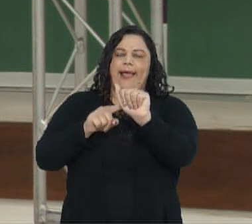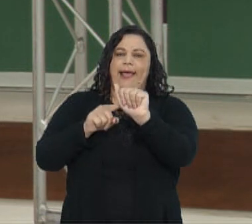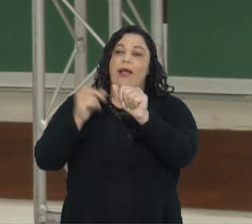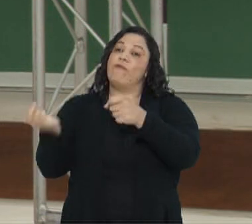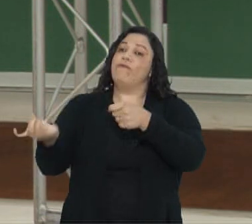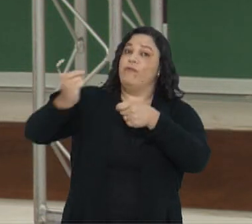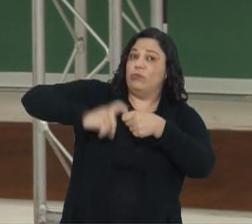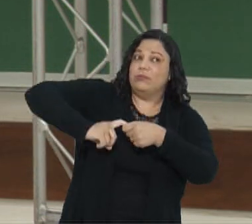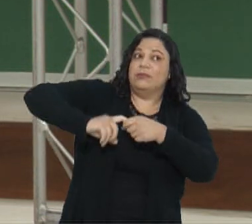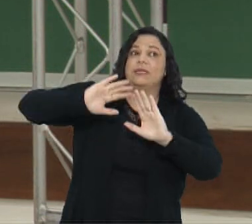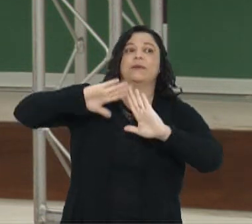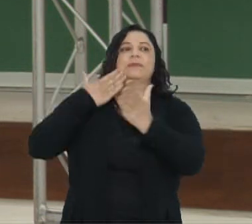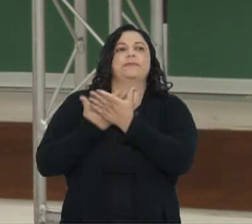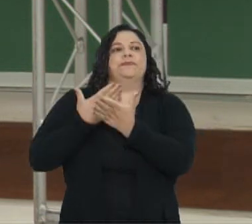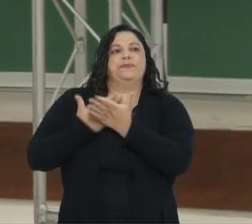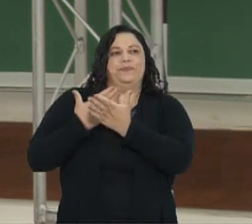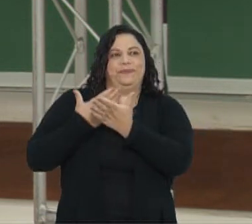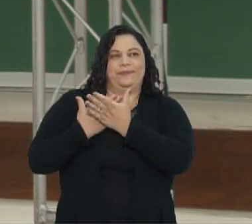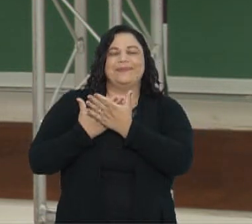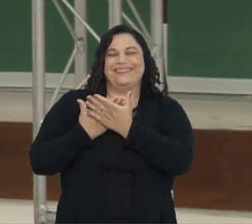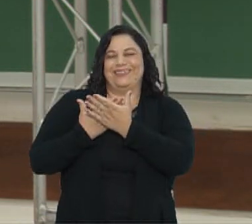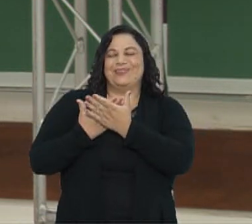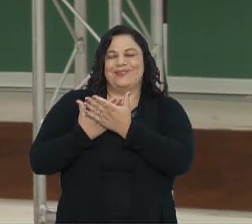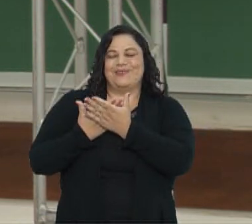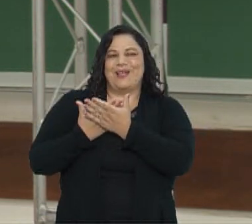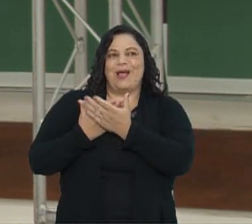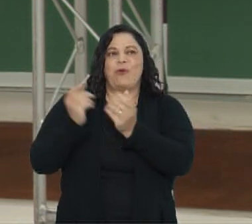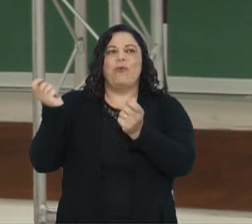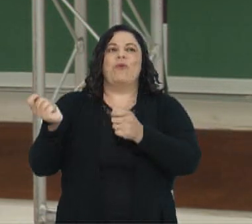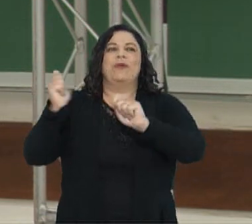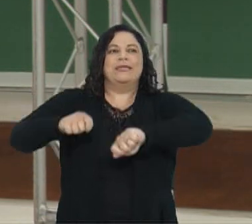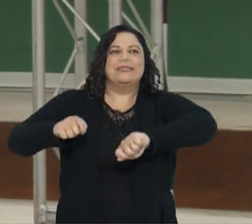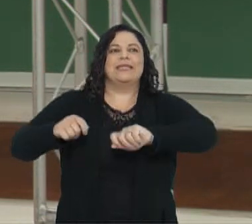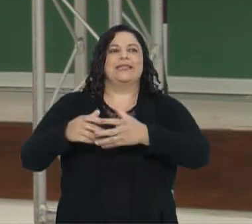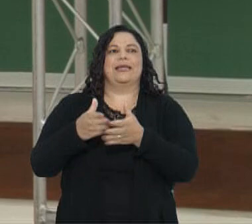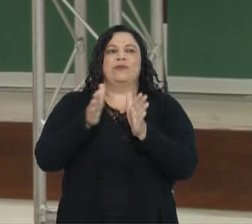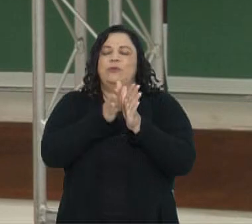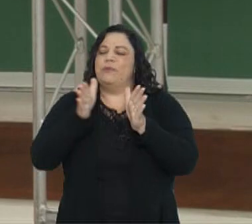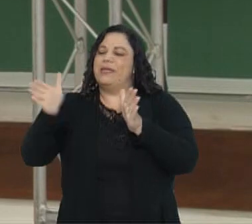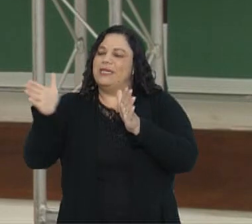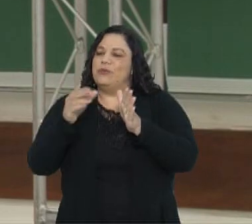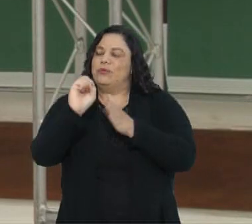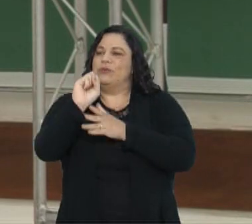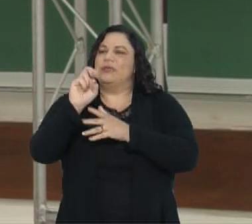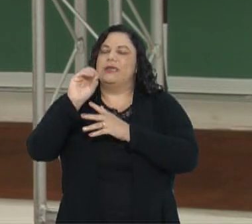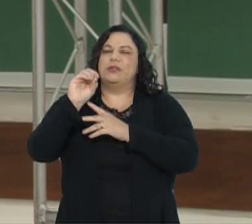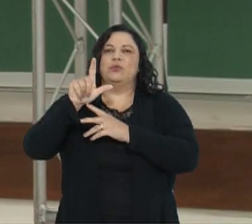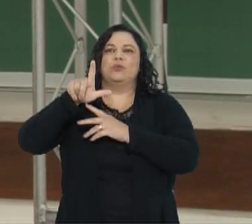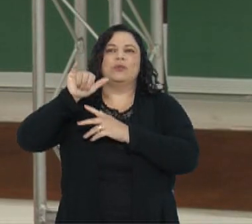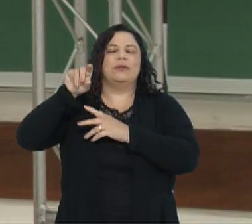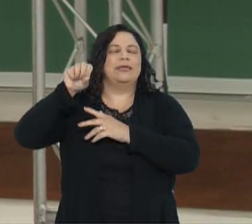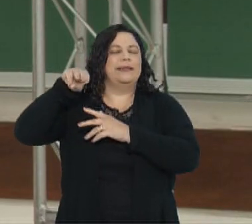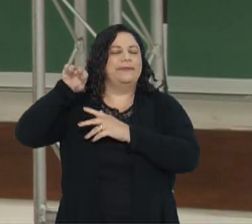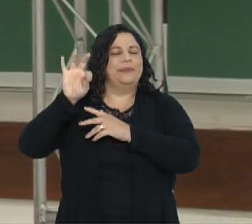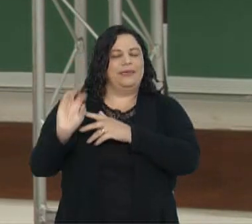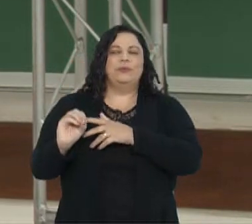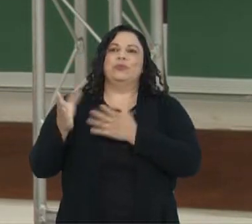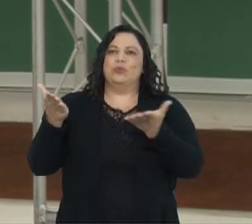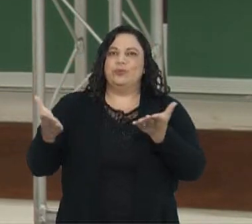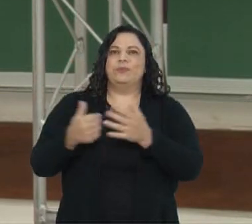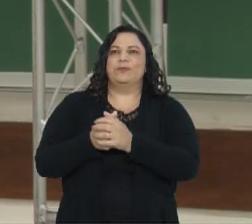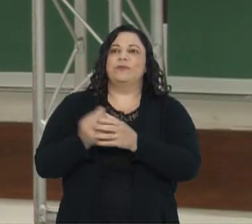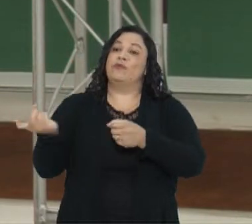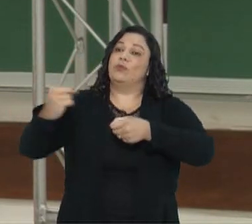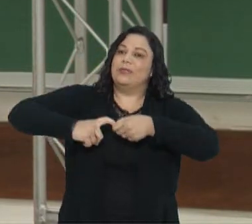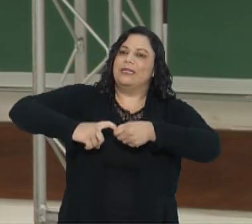verbo. Voltaremos. Então, estou trabalhando com a primeira pessoa do plural. Então, eu consigo detectar.